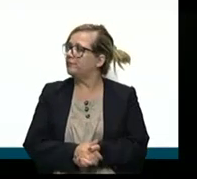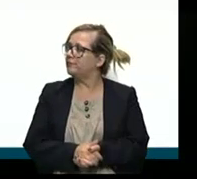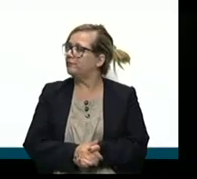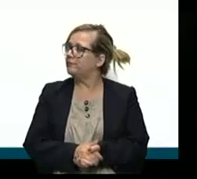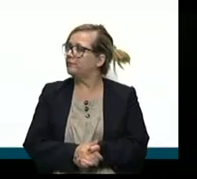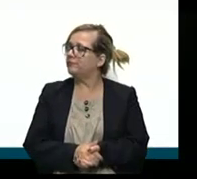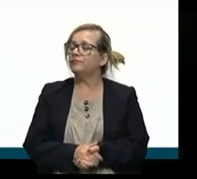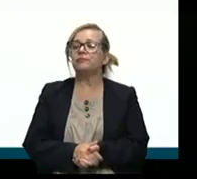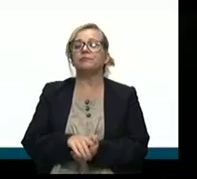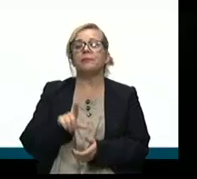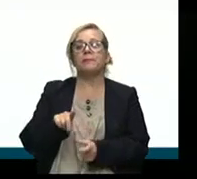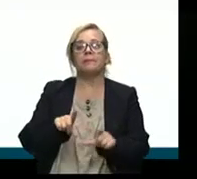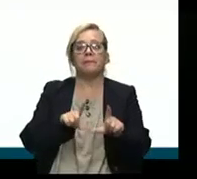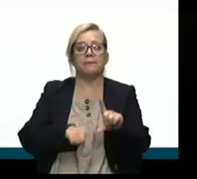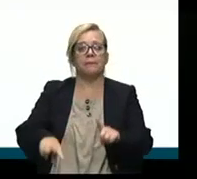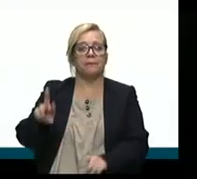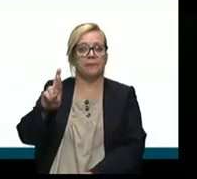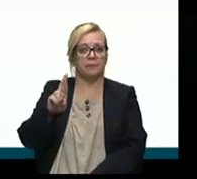é R,